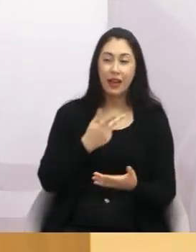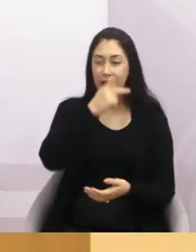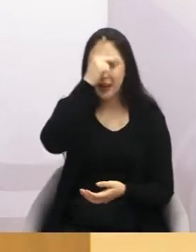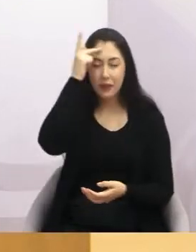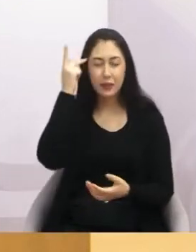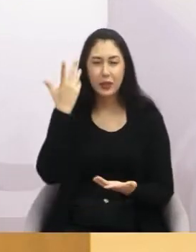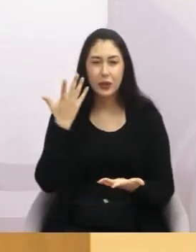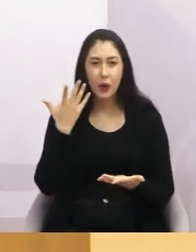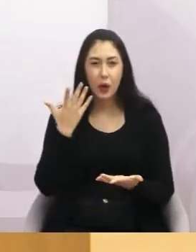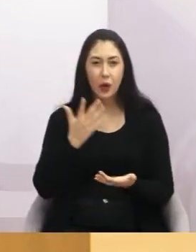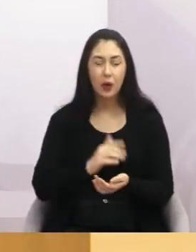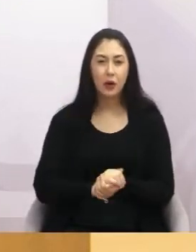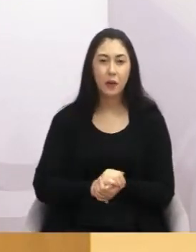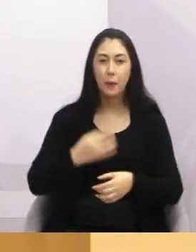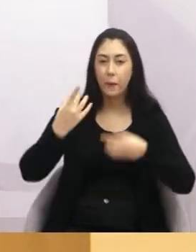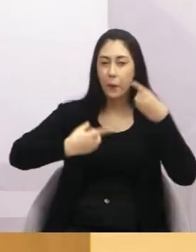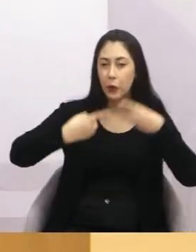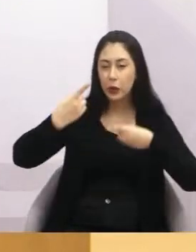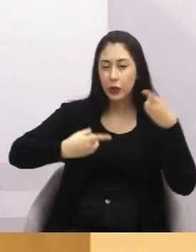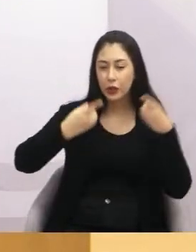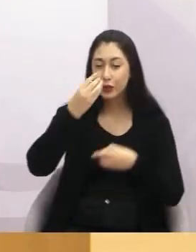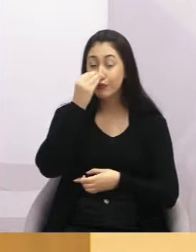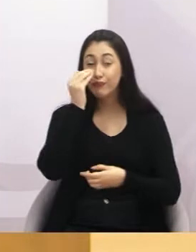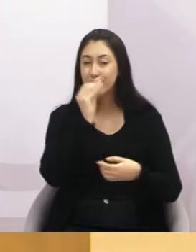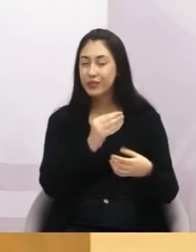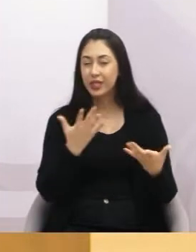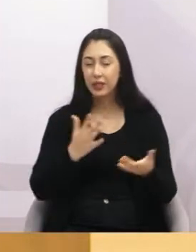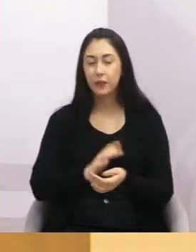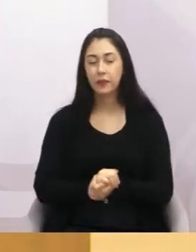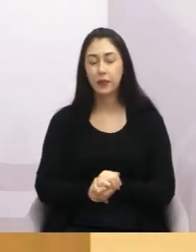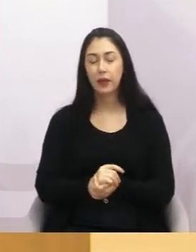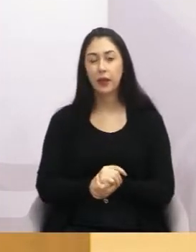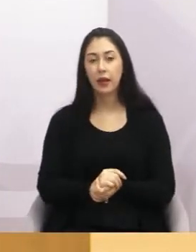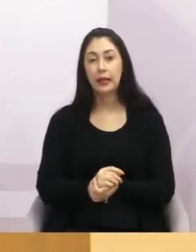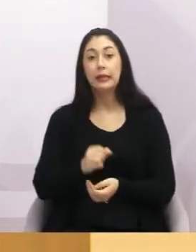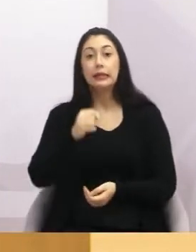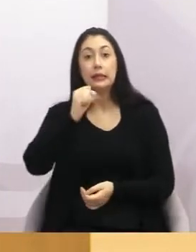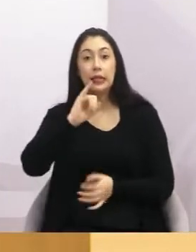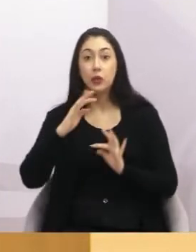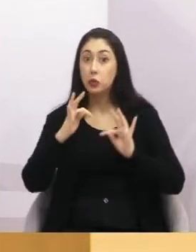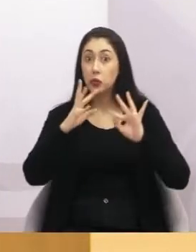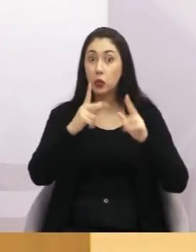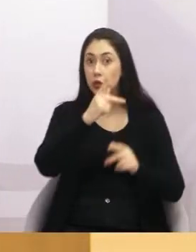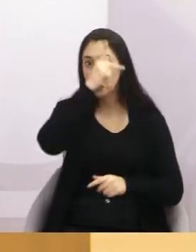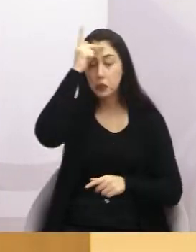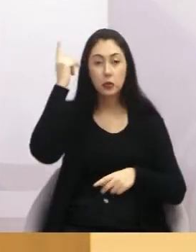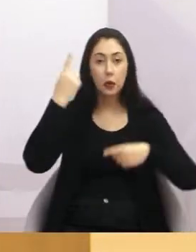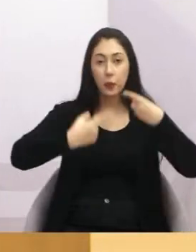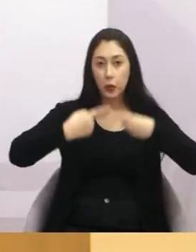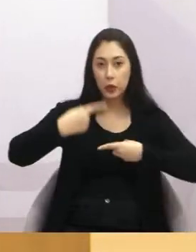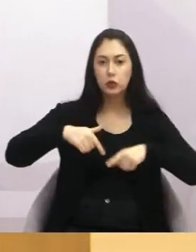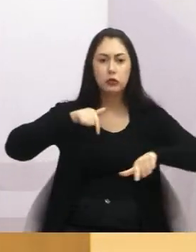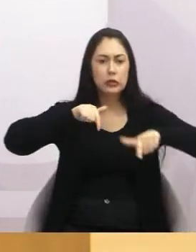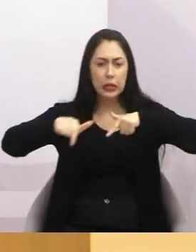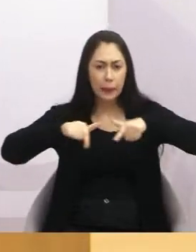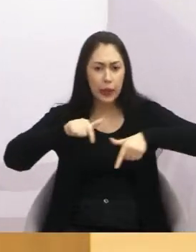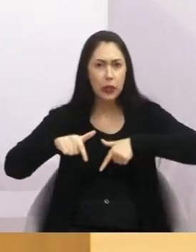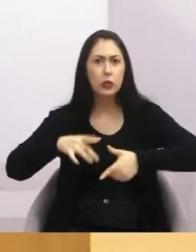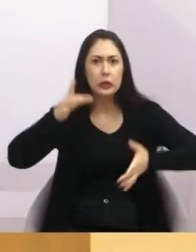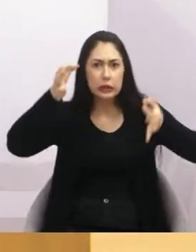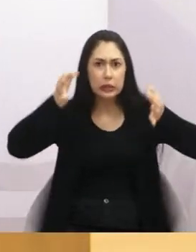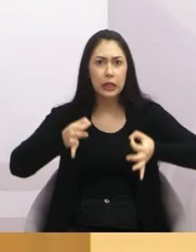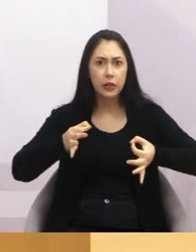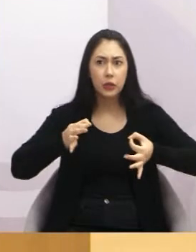dizendo que se as autoridades políticas do nosso país estivessem trabalhando de forma adequada, não